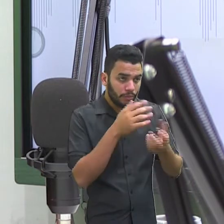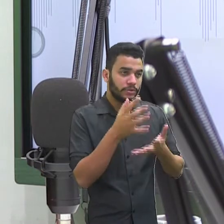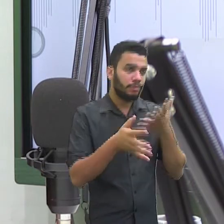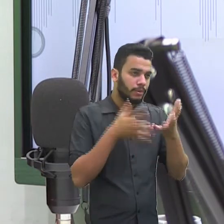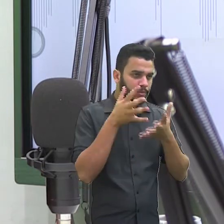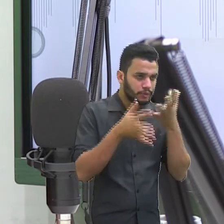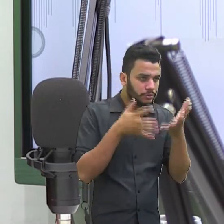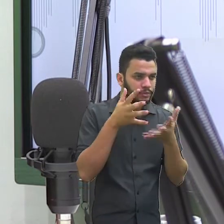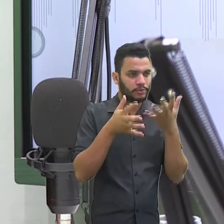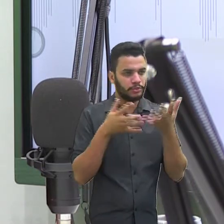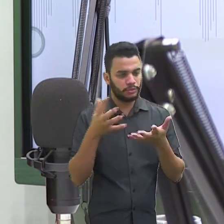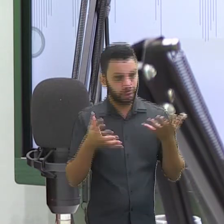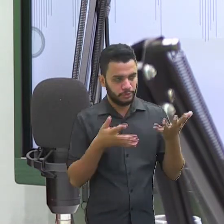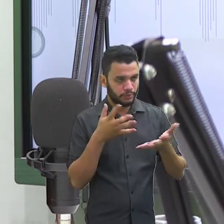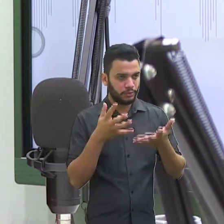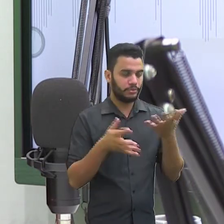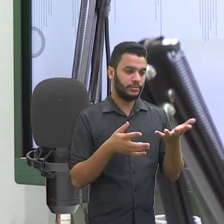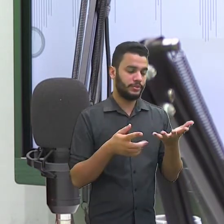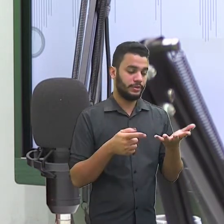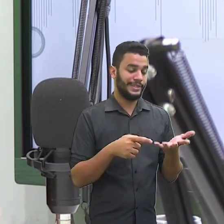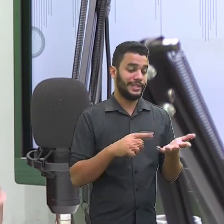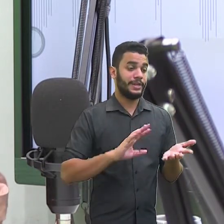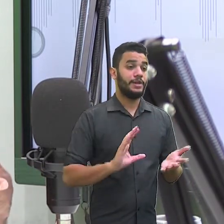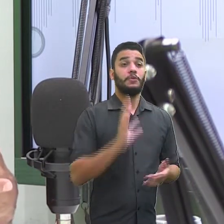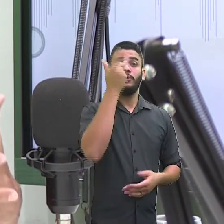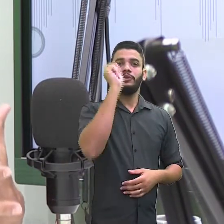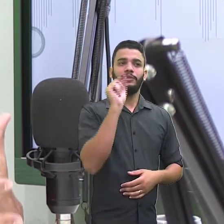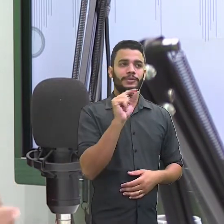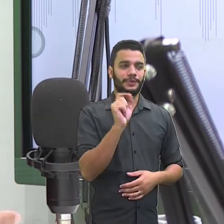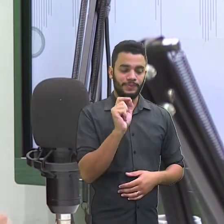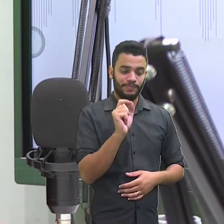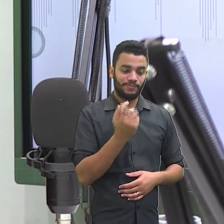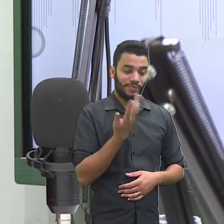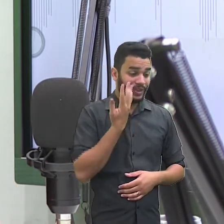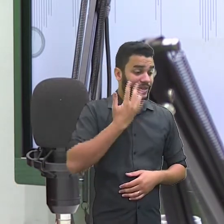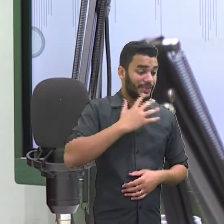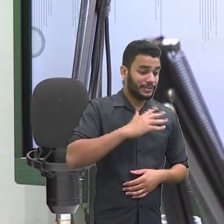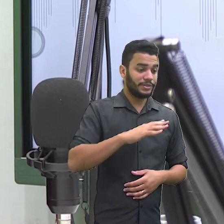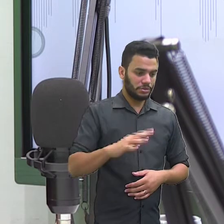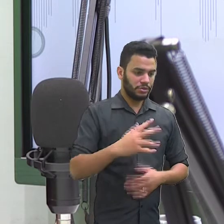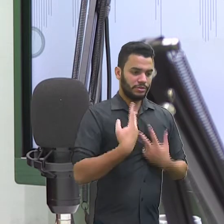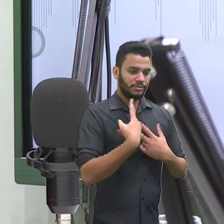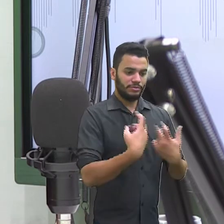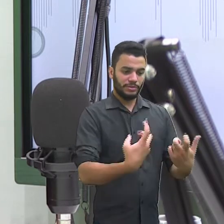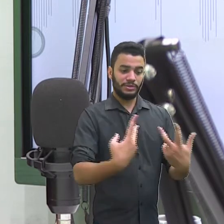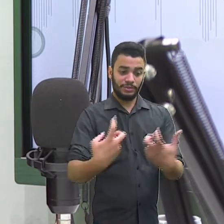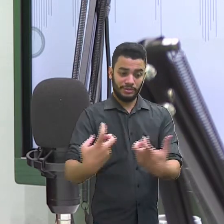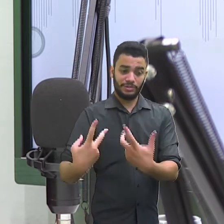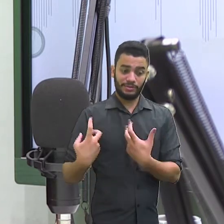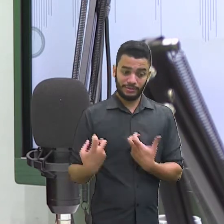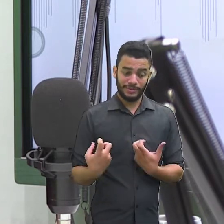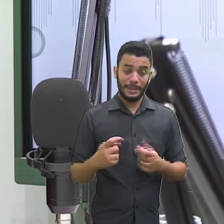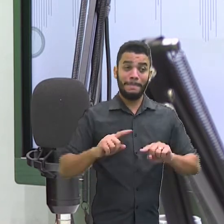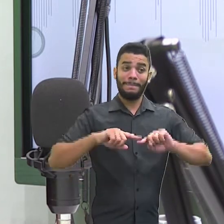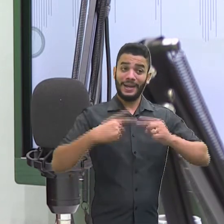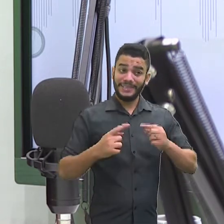haverá situações em que se precisará ser mais enérgico, mas não há necessidade, em hipótese alguma, de